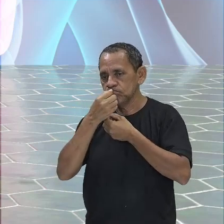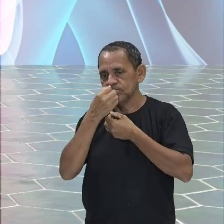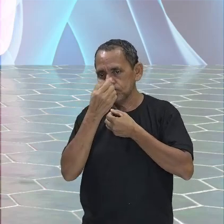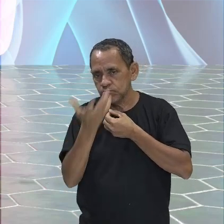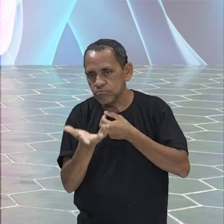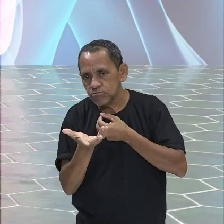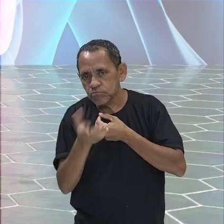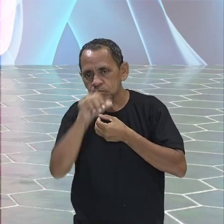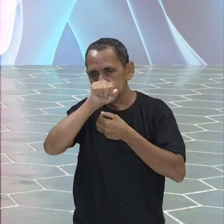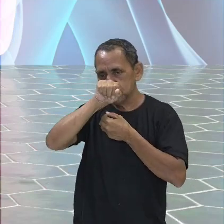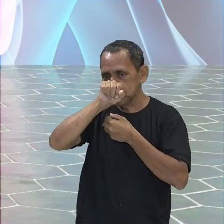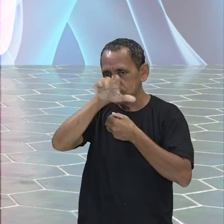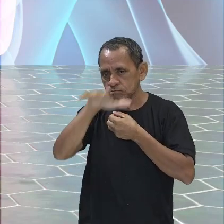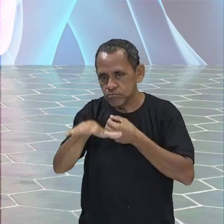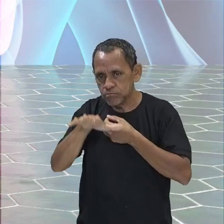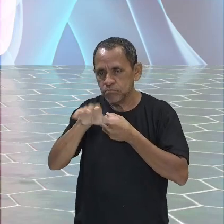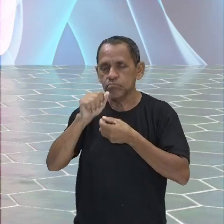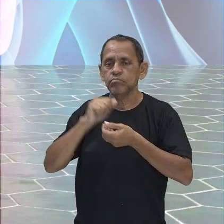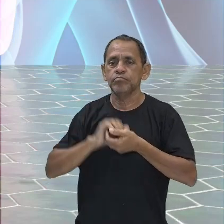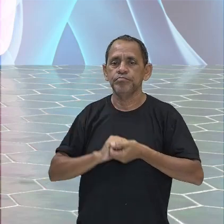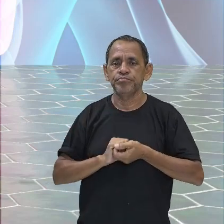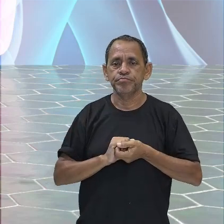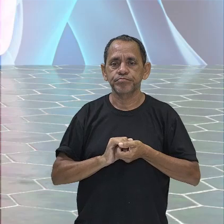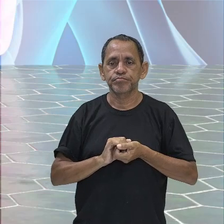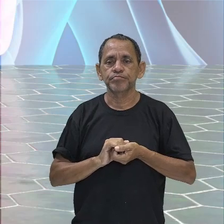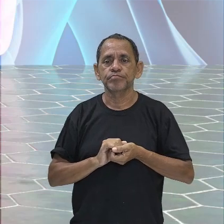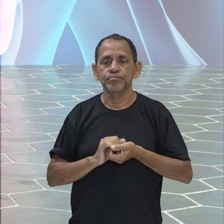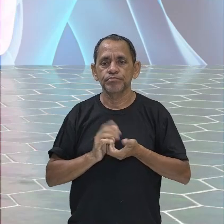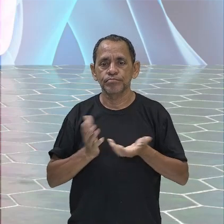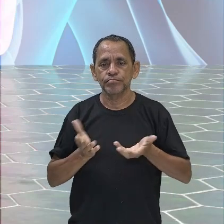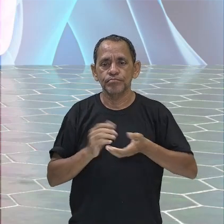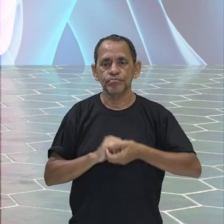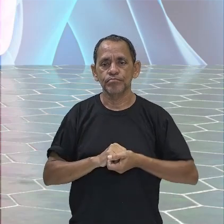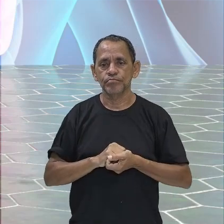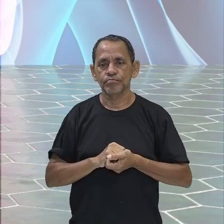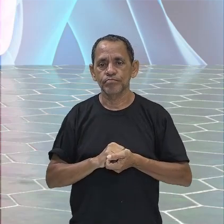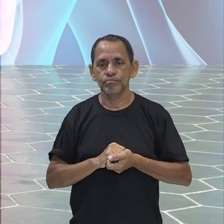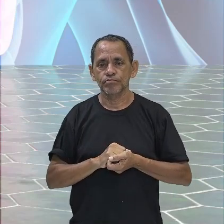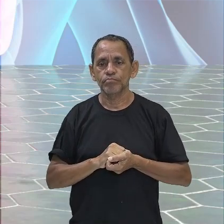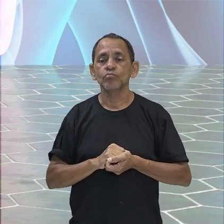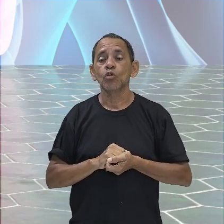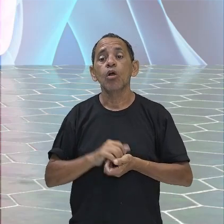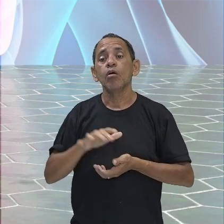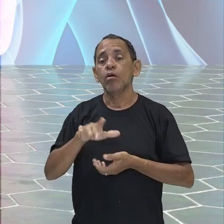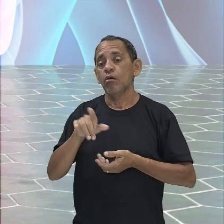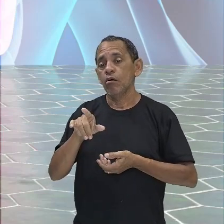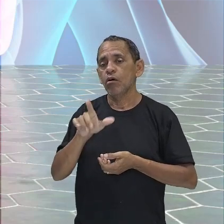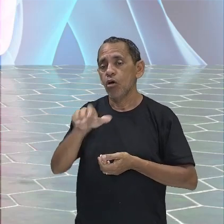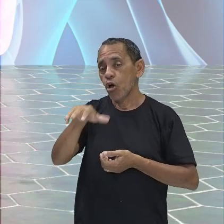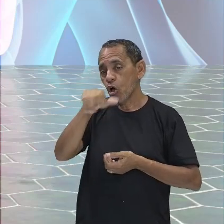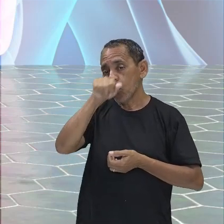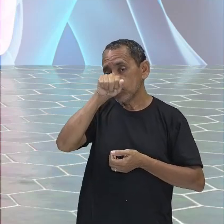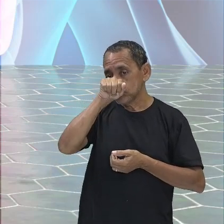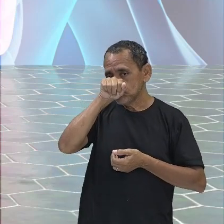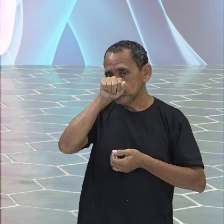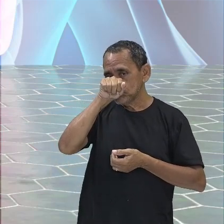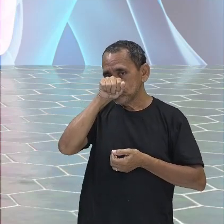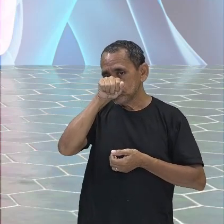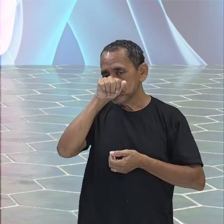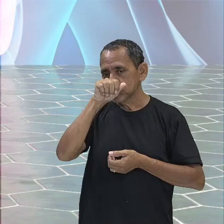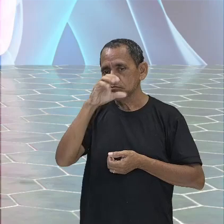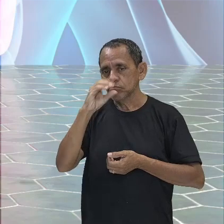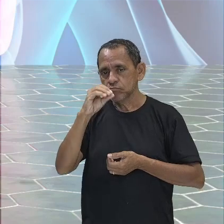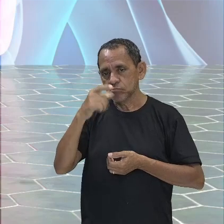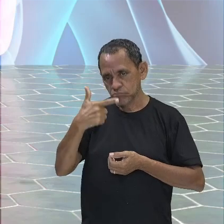quando inspiramos lá nos alvéolos, o oxigênio é capturado pelos capilares